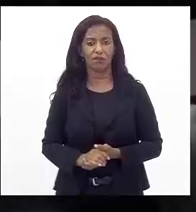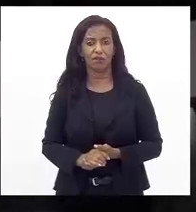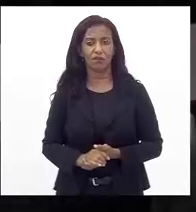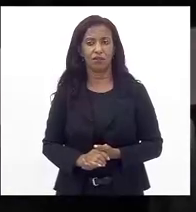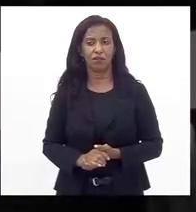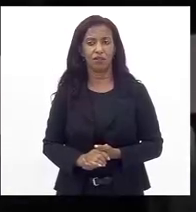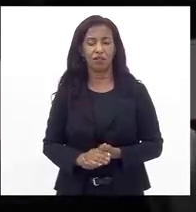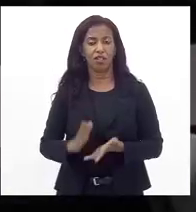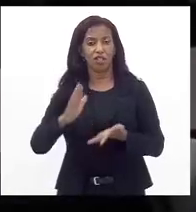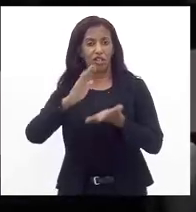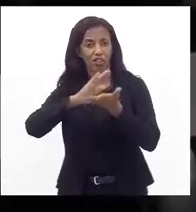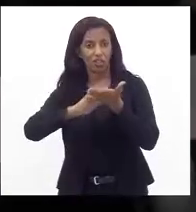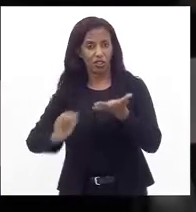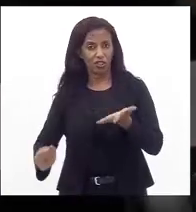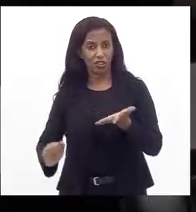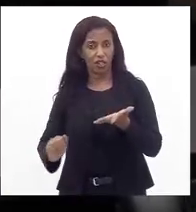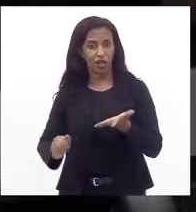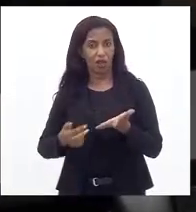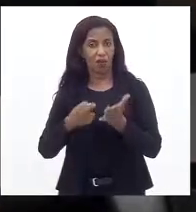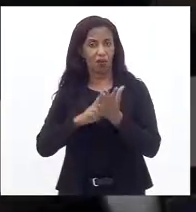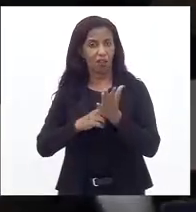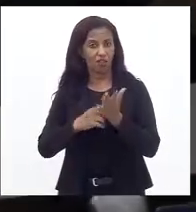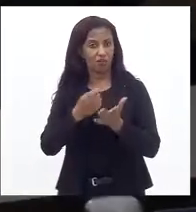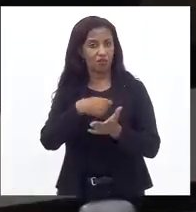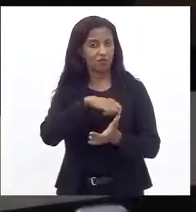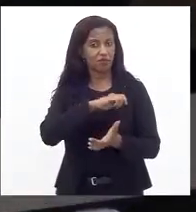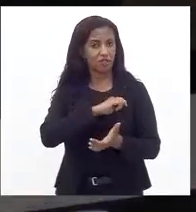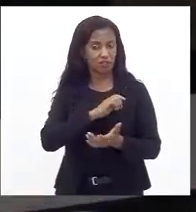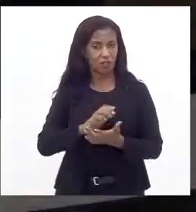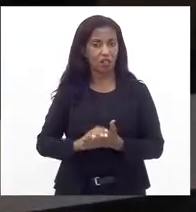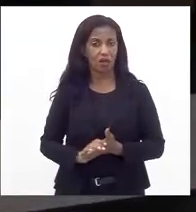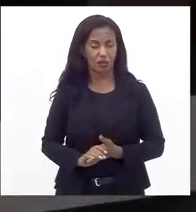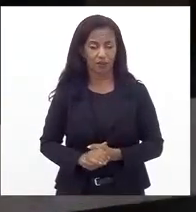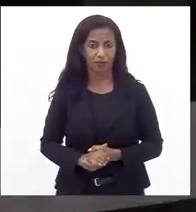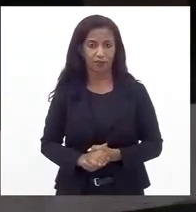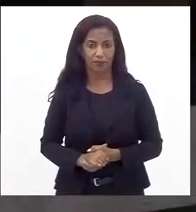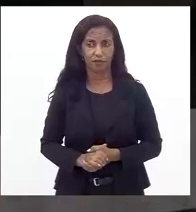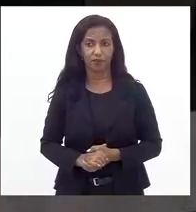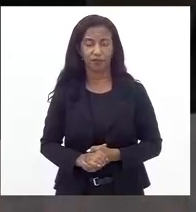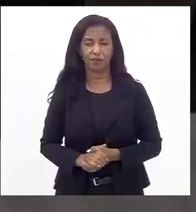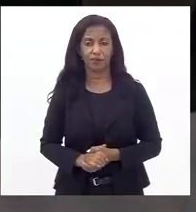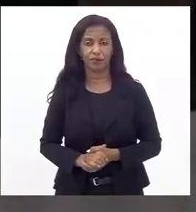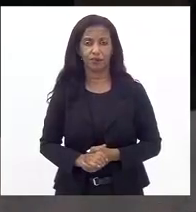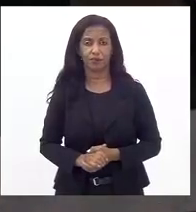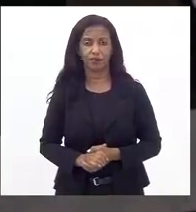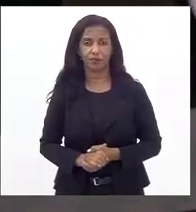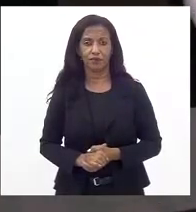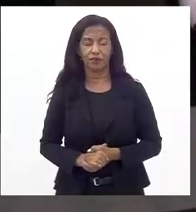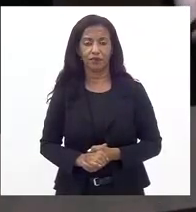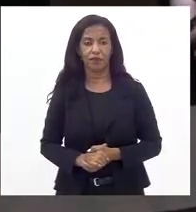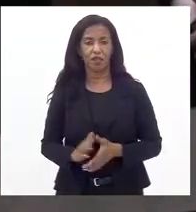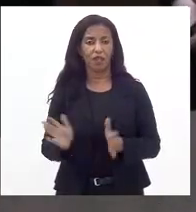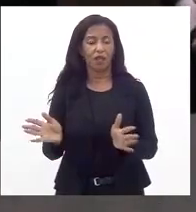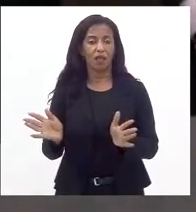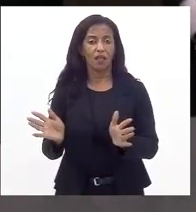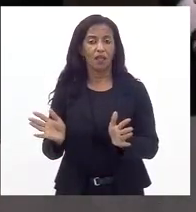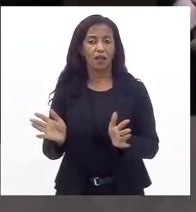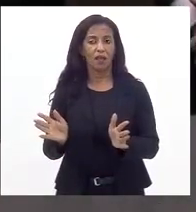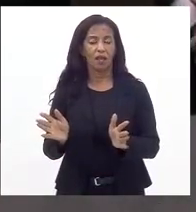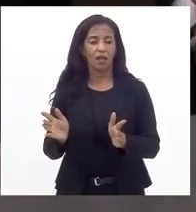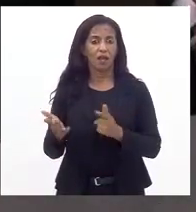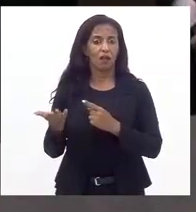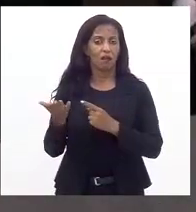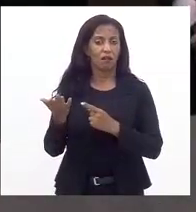o regime de recuperação fiscal derrubar o regime de recuperação fiscal simplifica